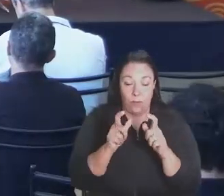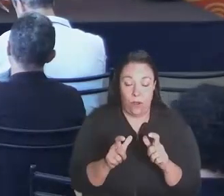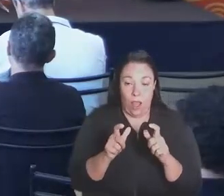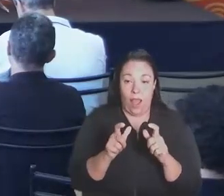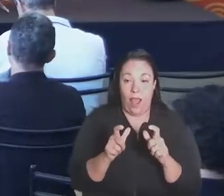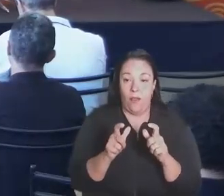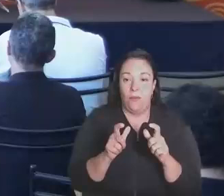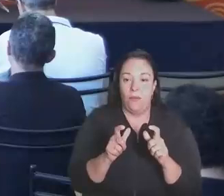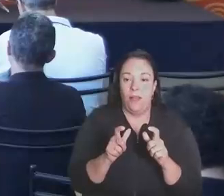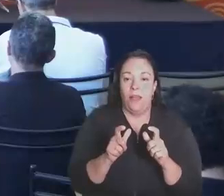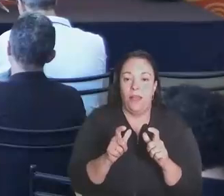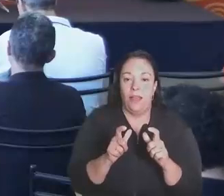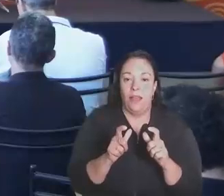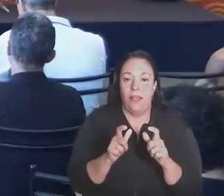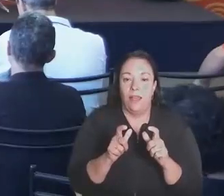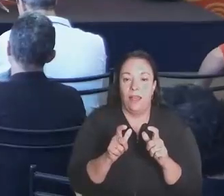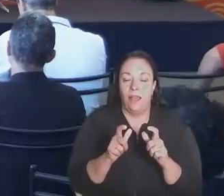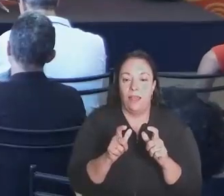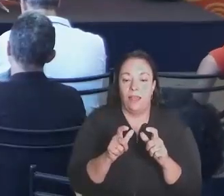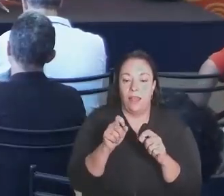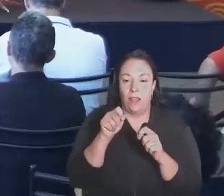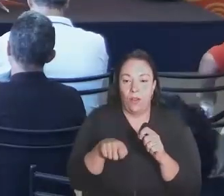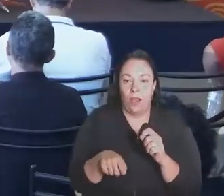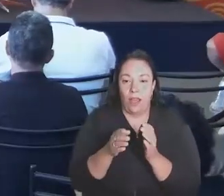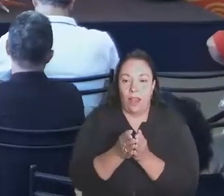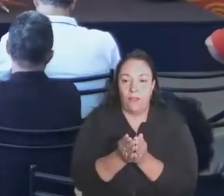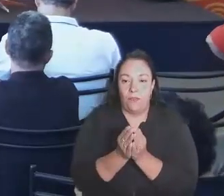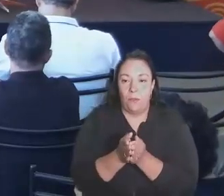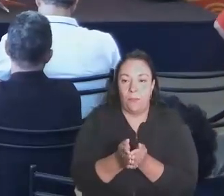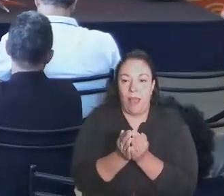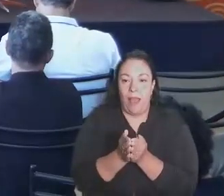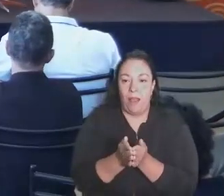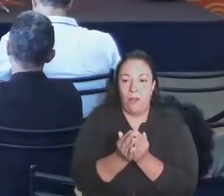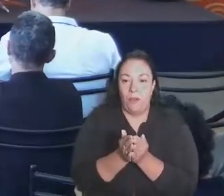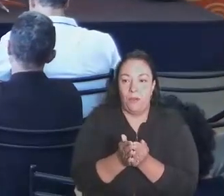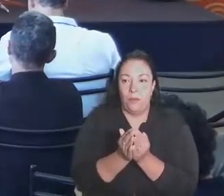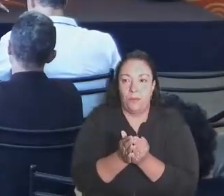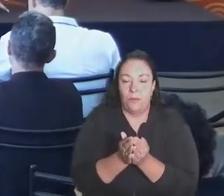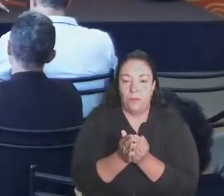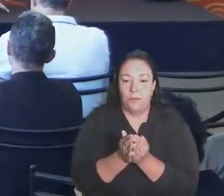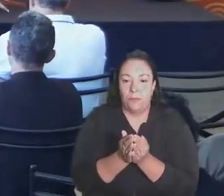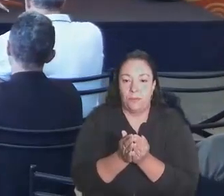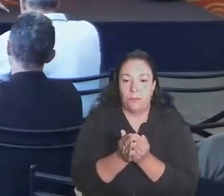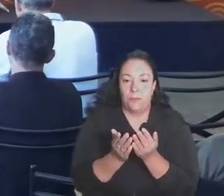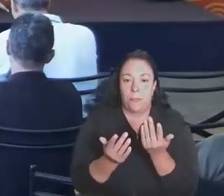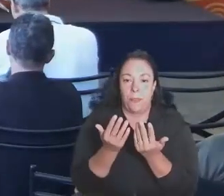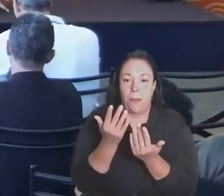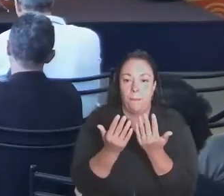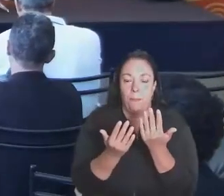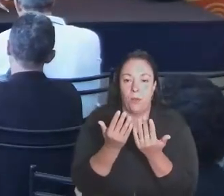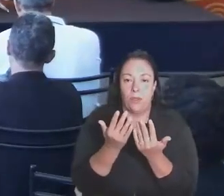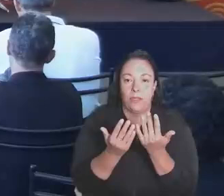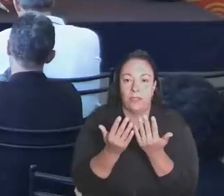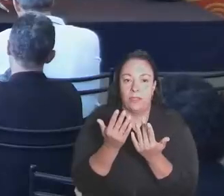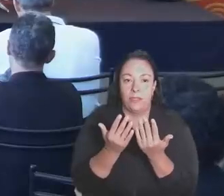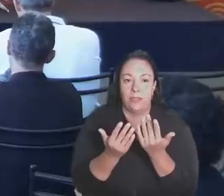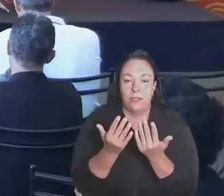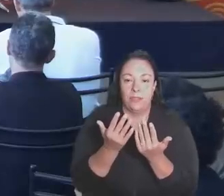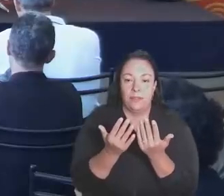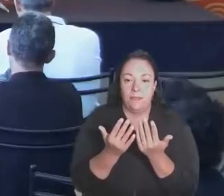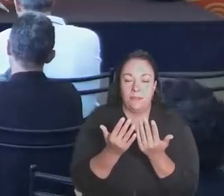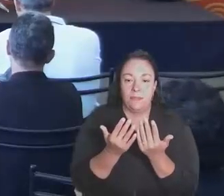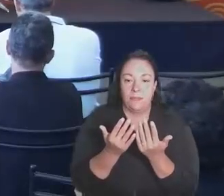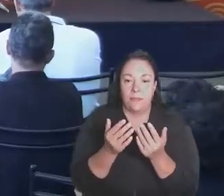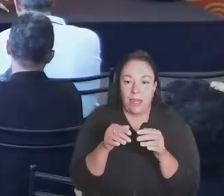e ancoraram o barco, parou o barco em cima de uma moita de aguapés, né, e ali embaixo